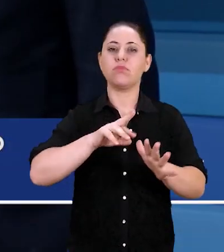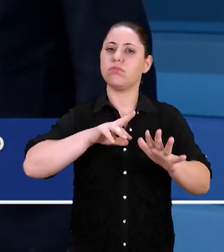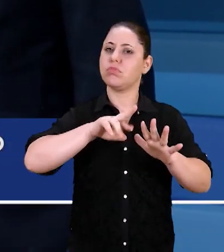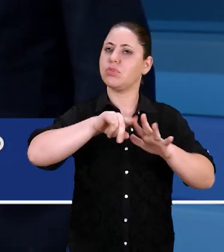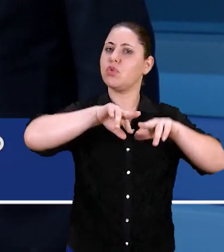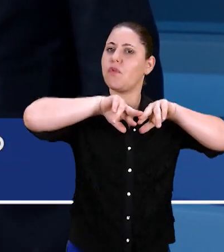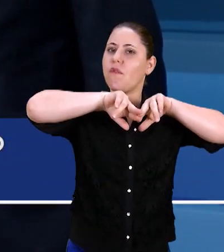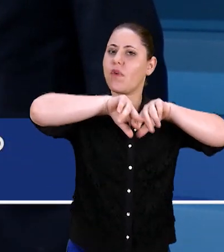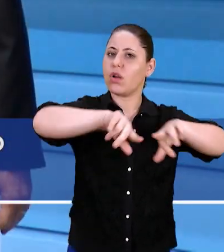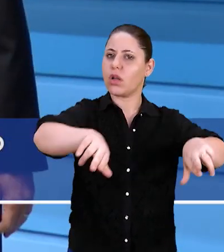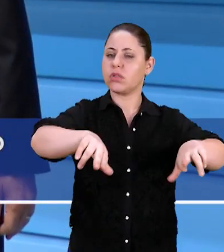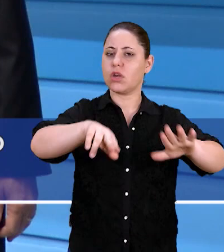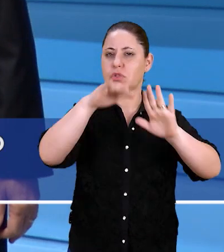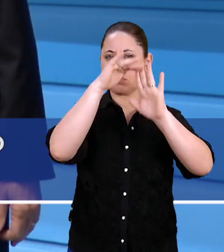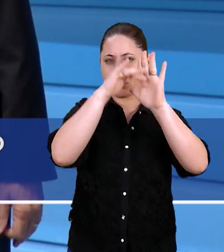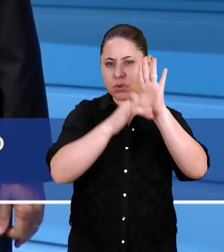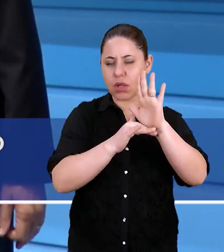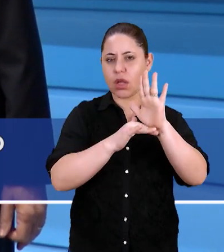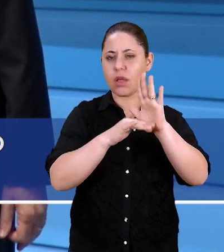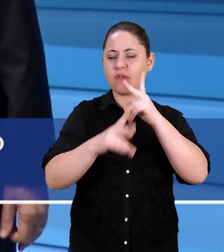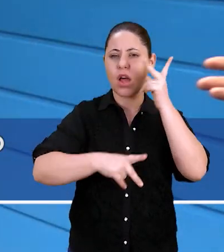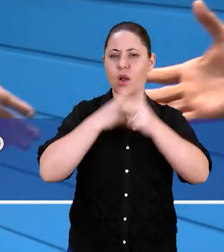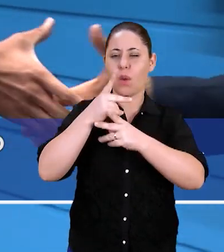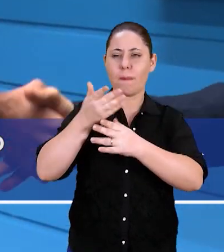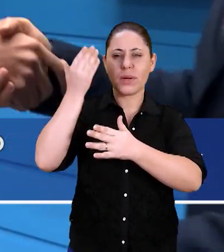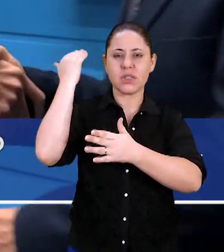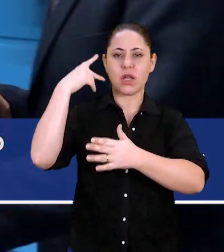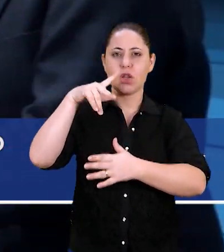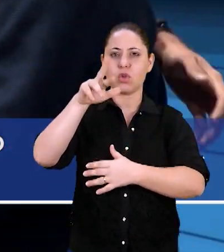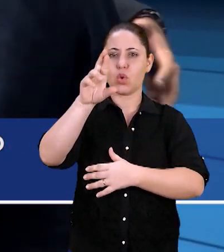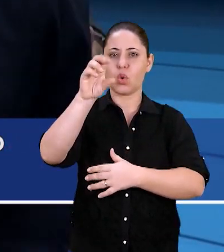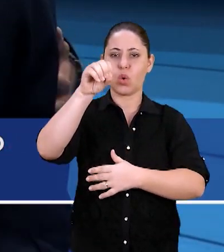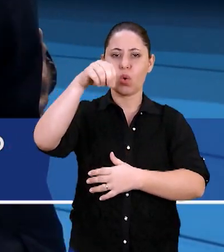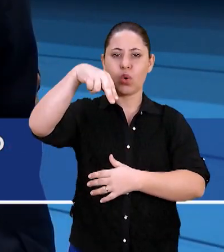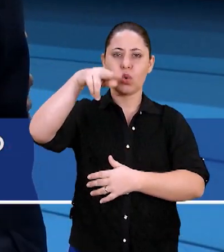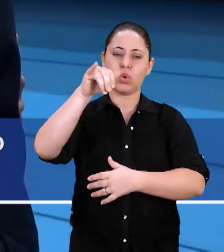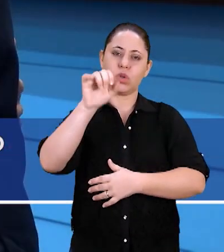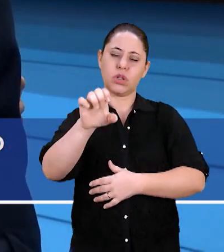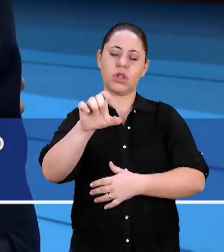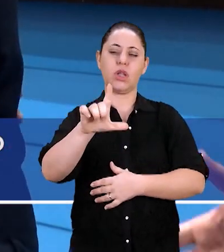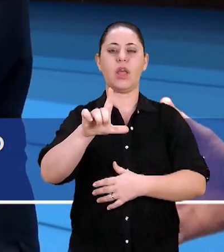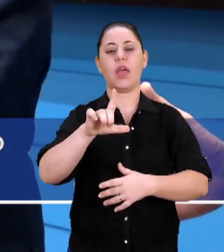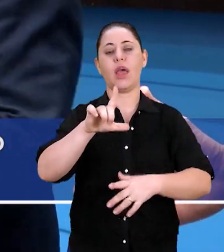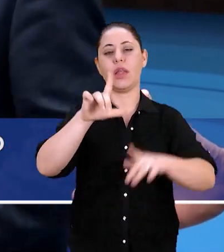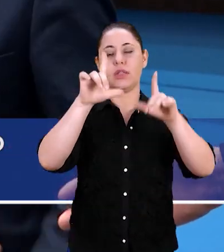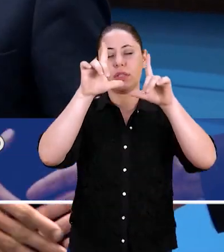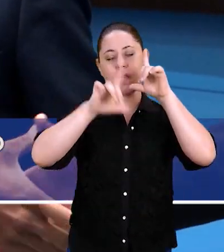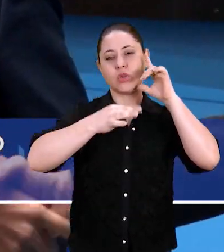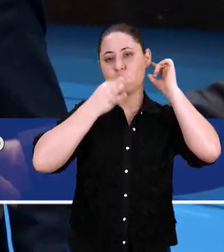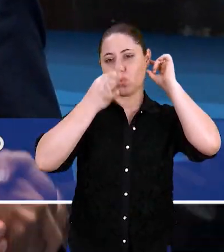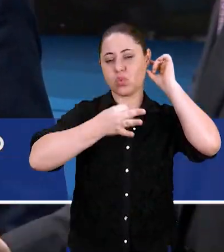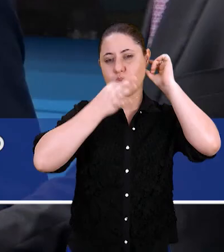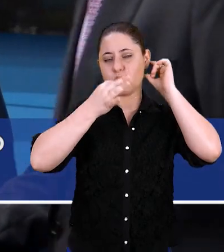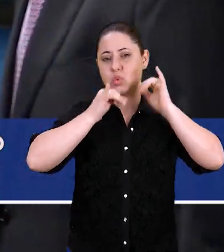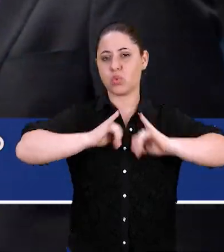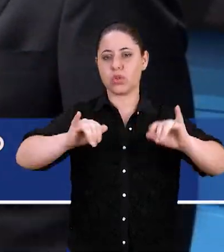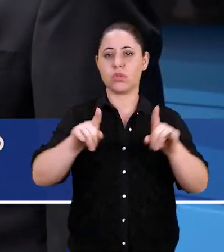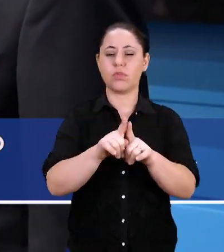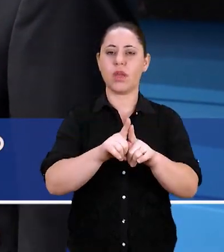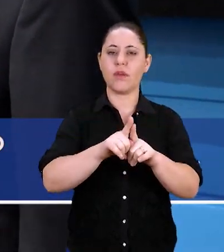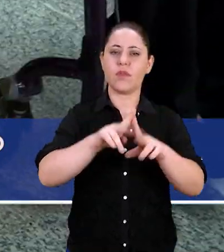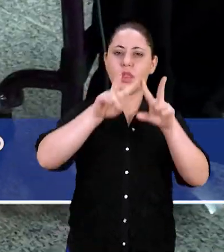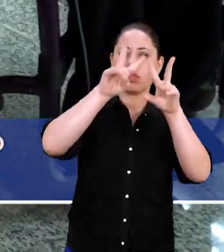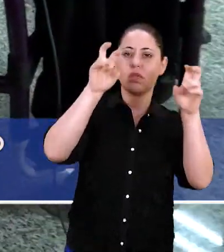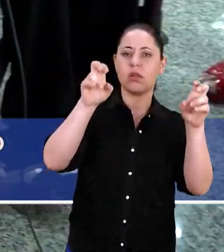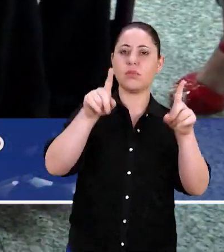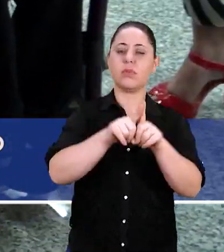inscritos, o que não faltou foi diversidade de matérias. Teve quem falou sobre o passado, como Rony Cruz, vencedor da categoria